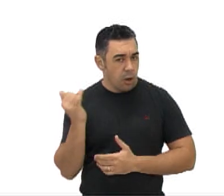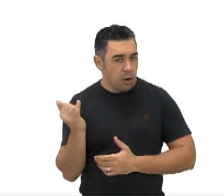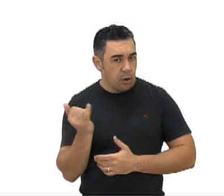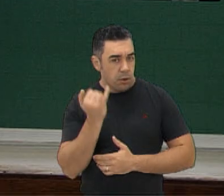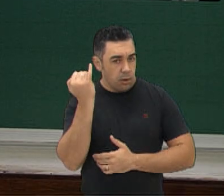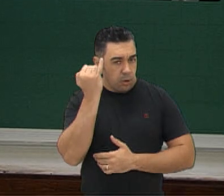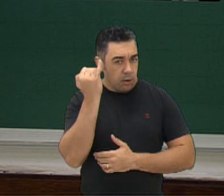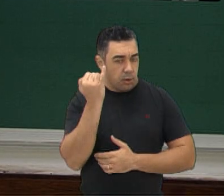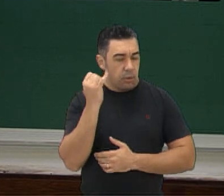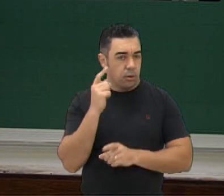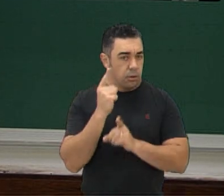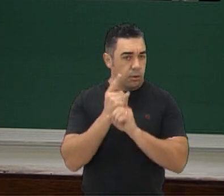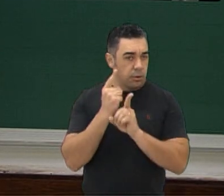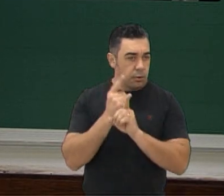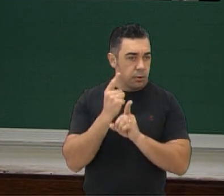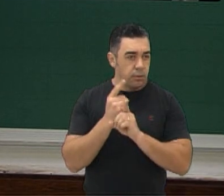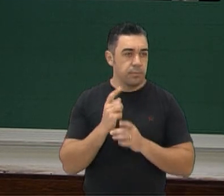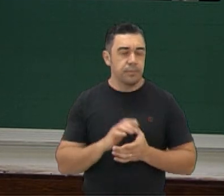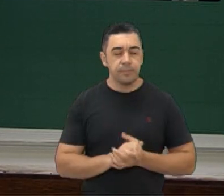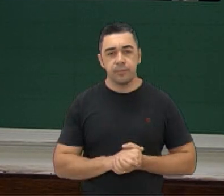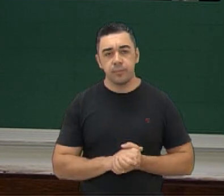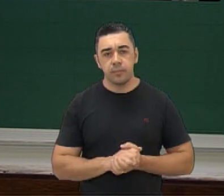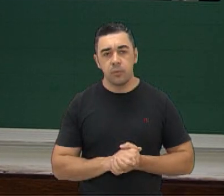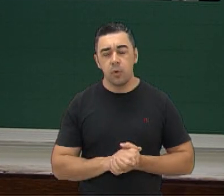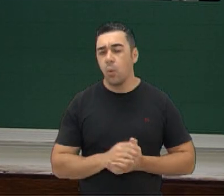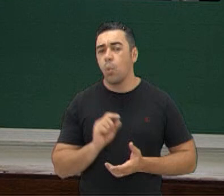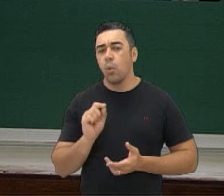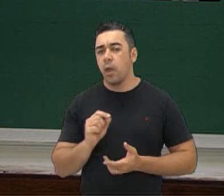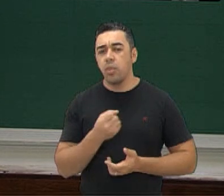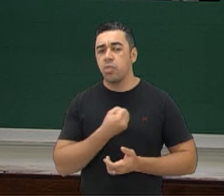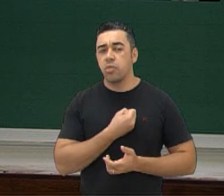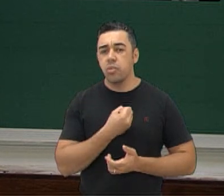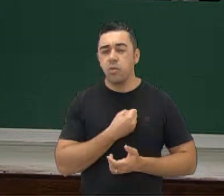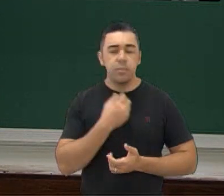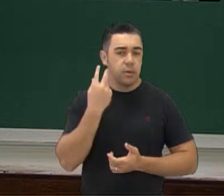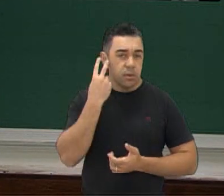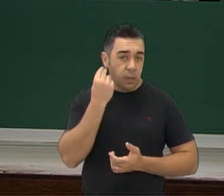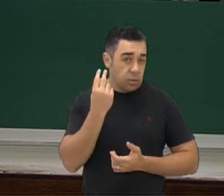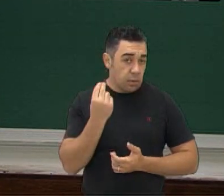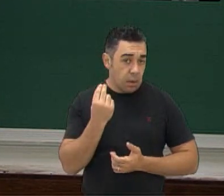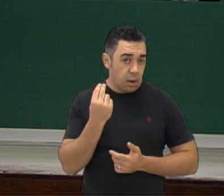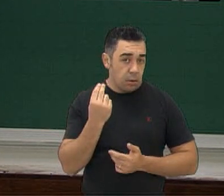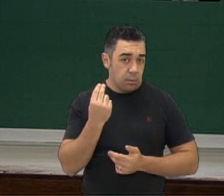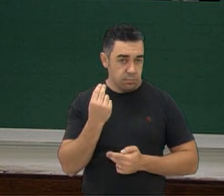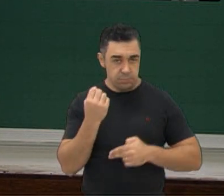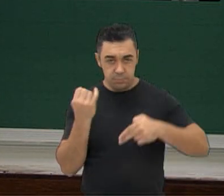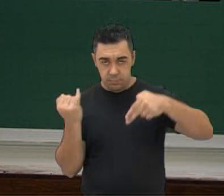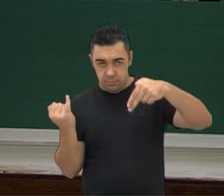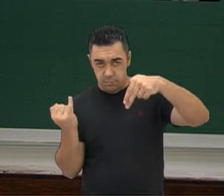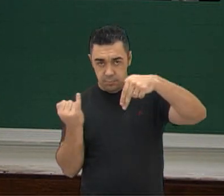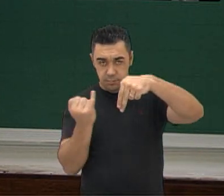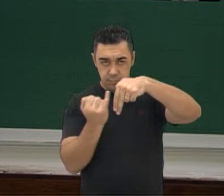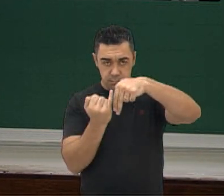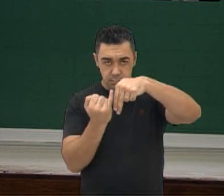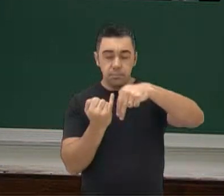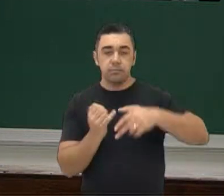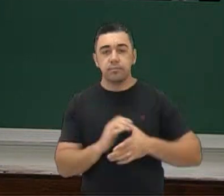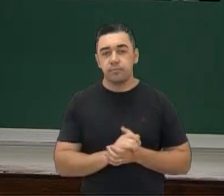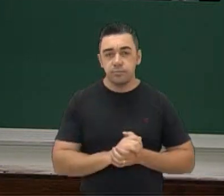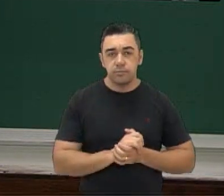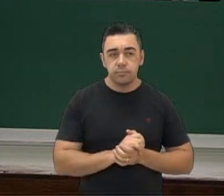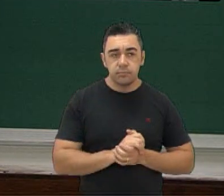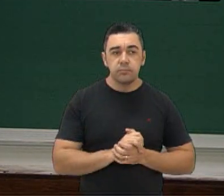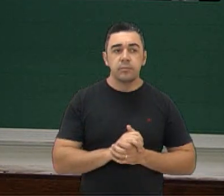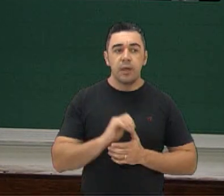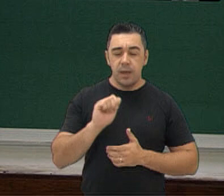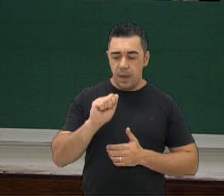gente identifica no contexto. O que é número natural? Adicionado a gente já pode lembrar,